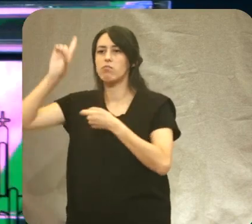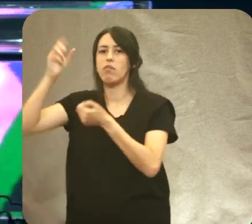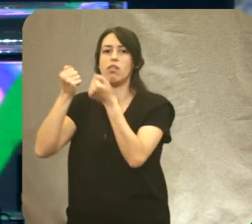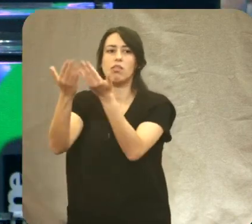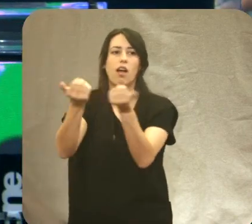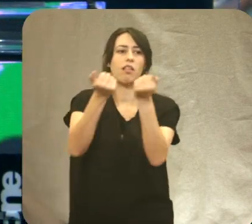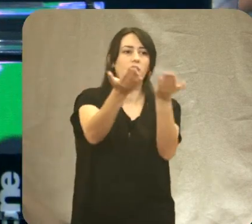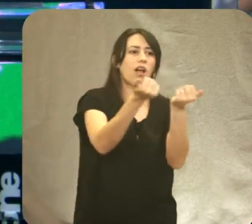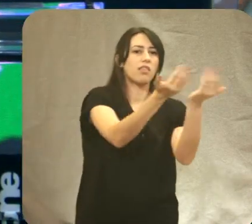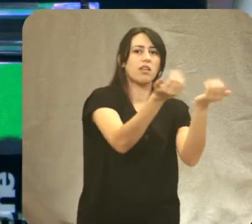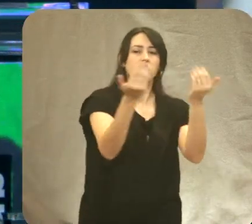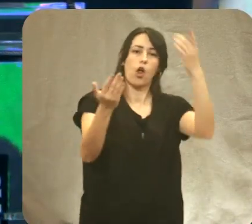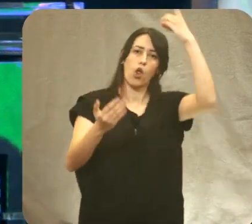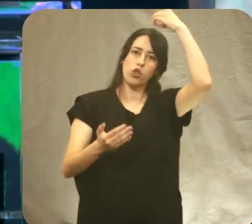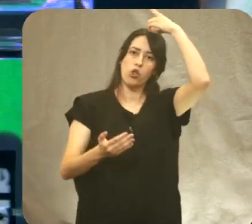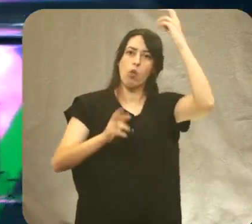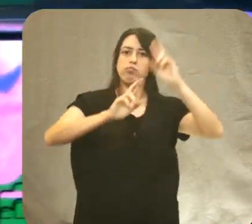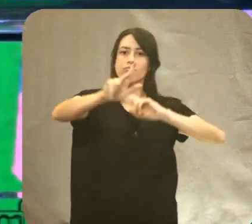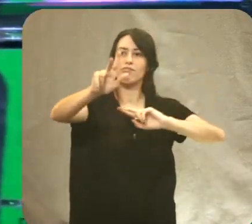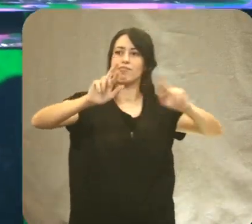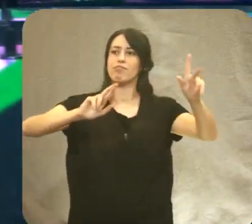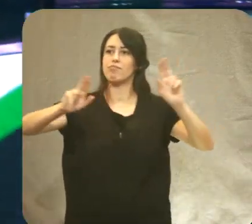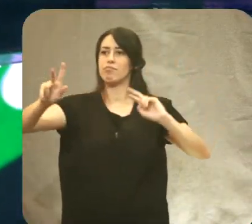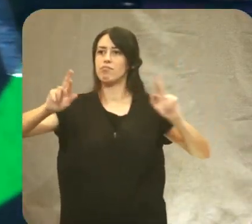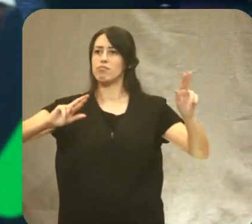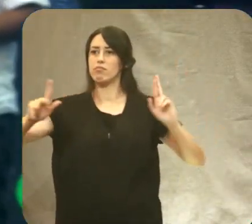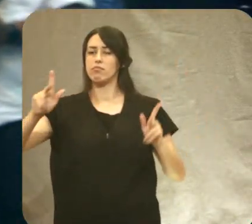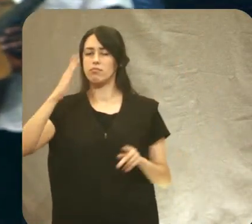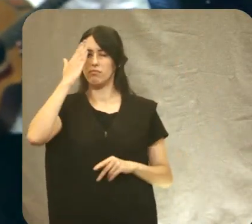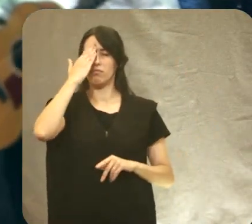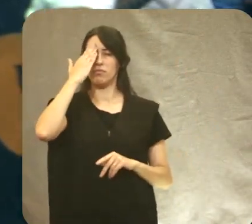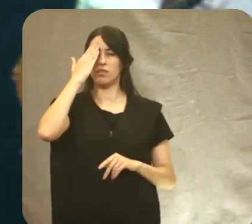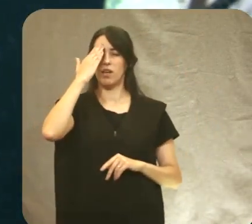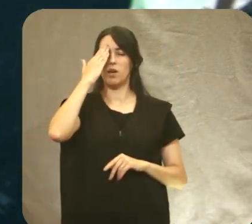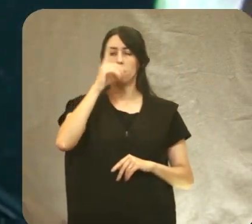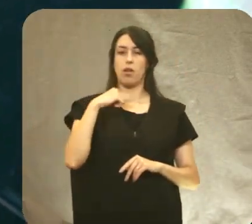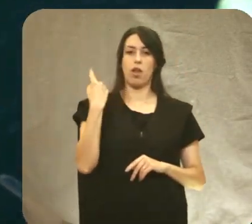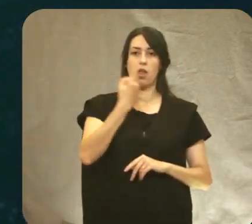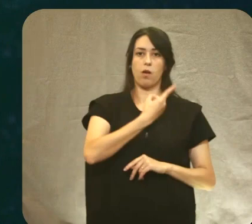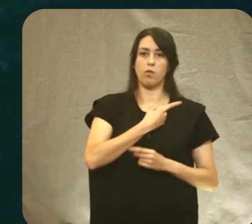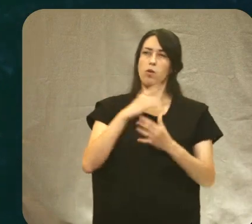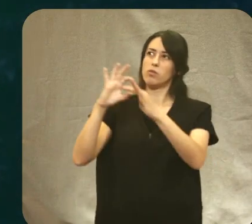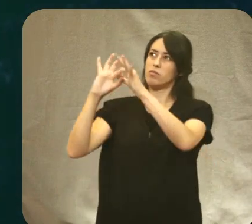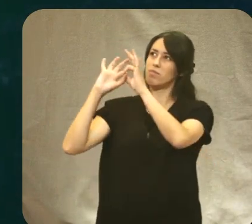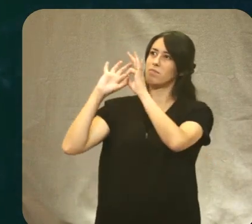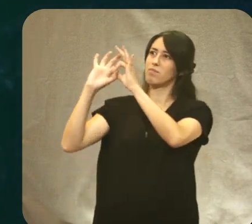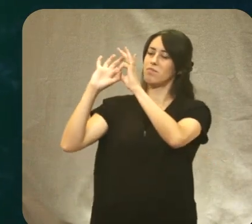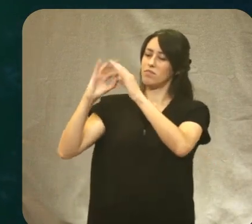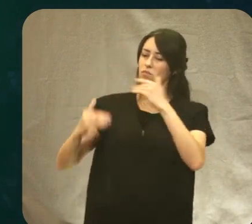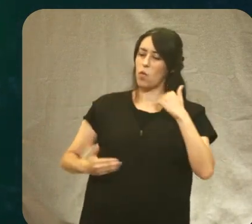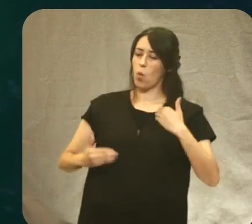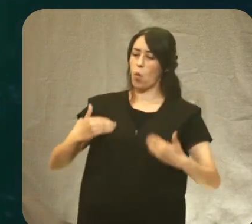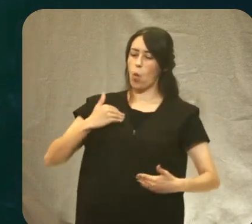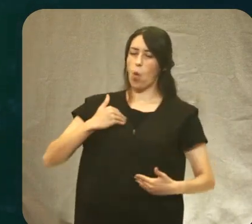na igreja. E sabe, quando fazemos parte do corpo, temos